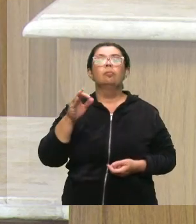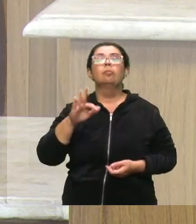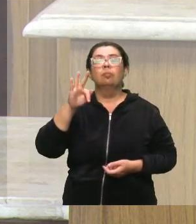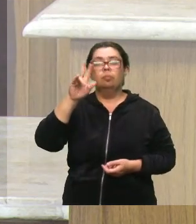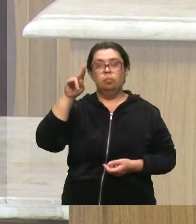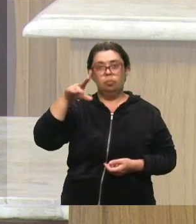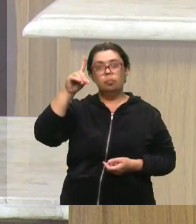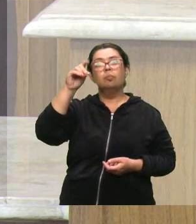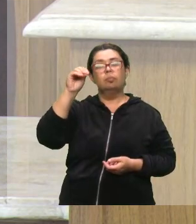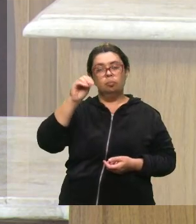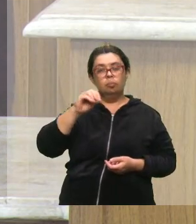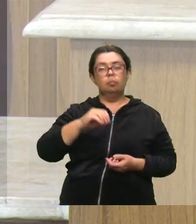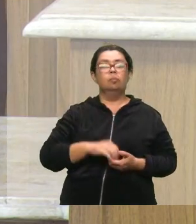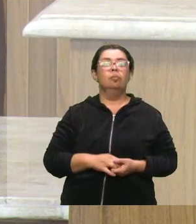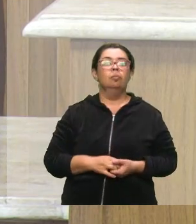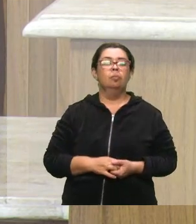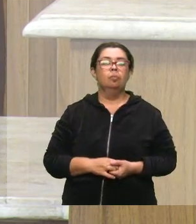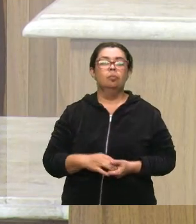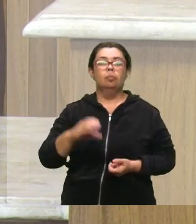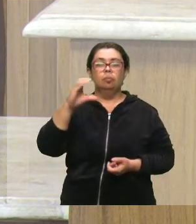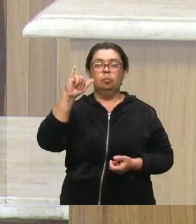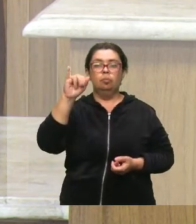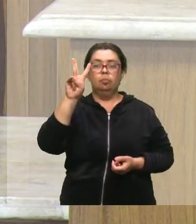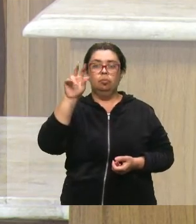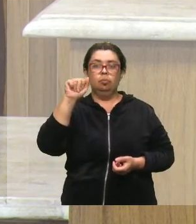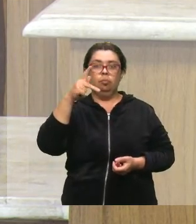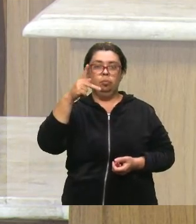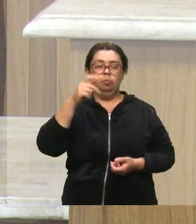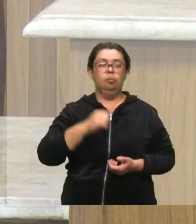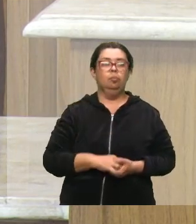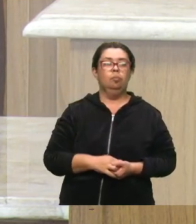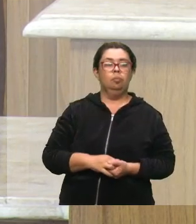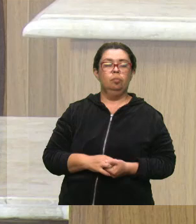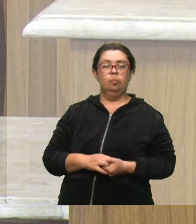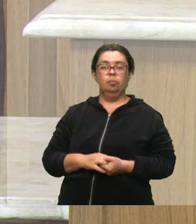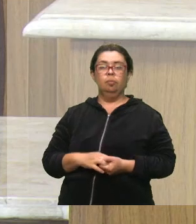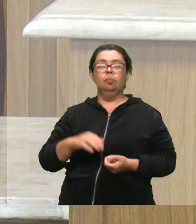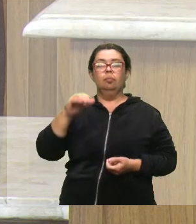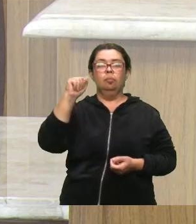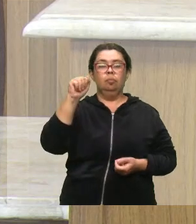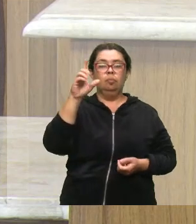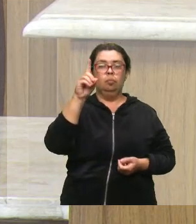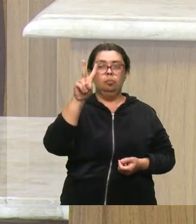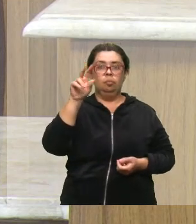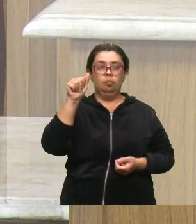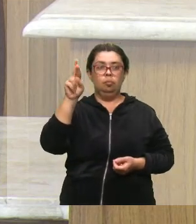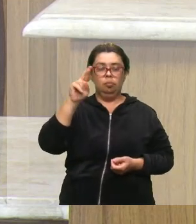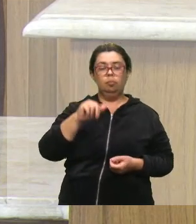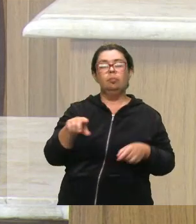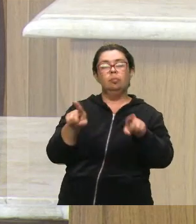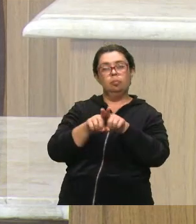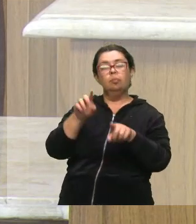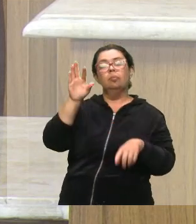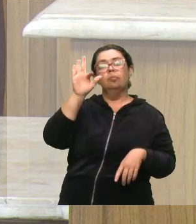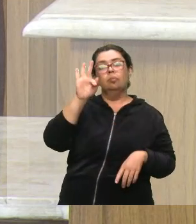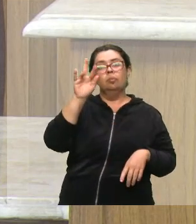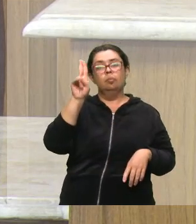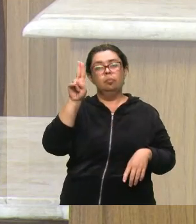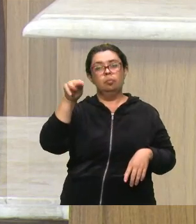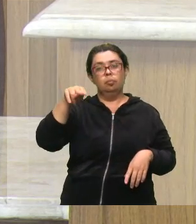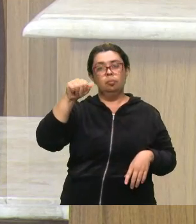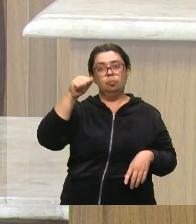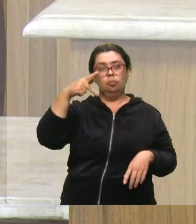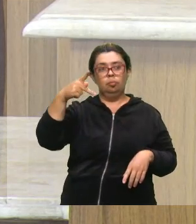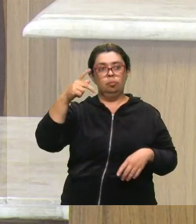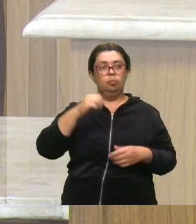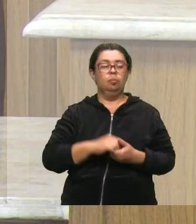a taxa administrativa do CIVAP, subvenção social para a Advar e o FUNAP. Governo e